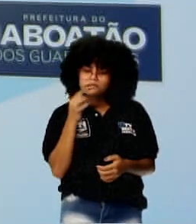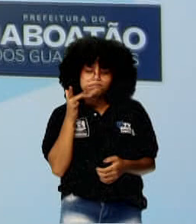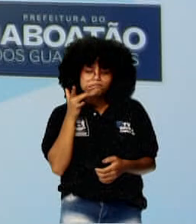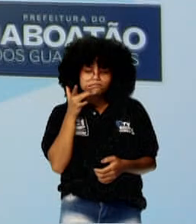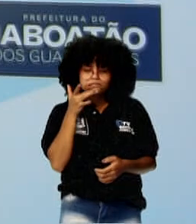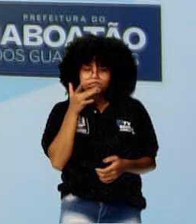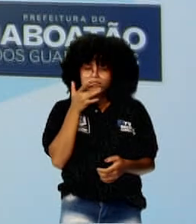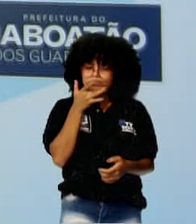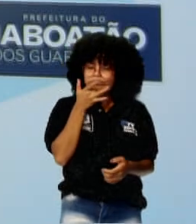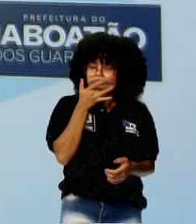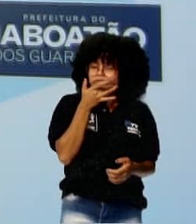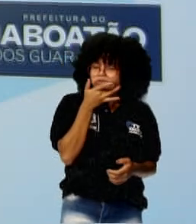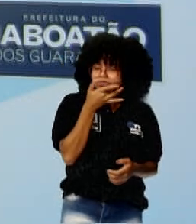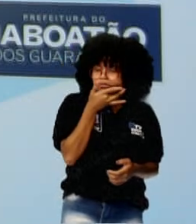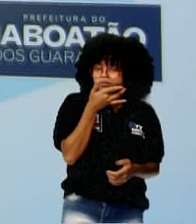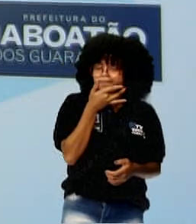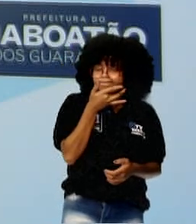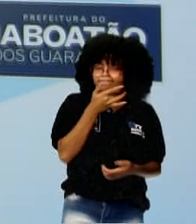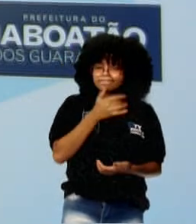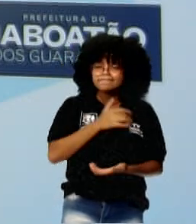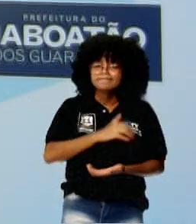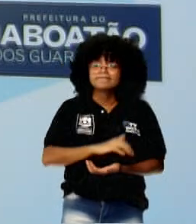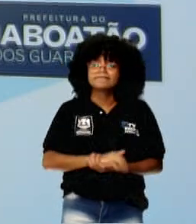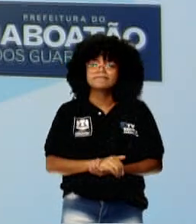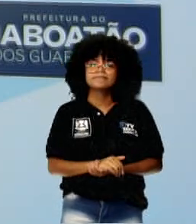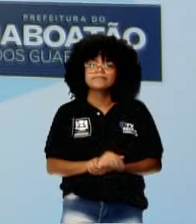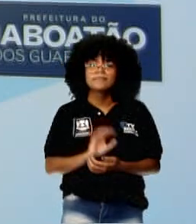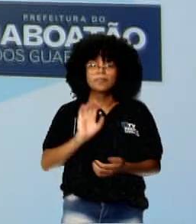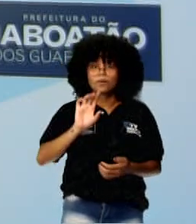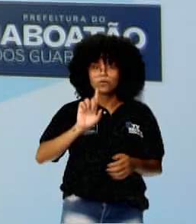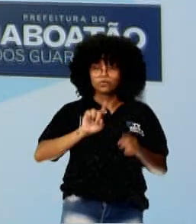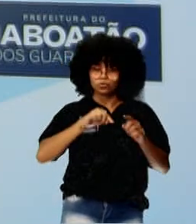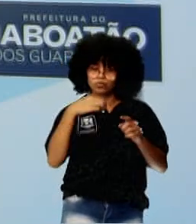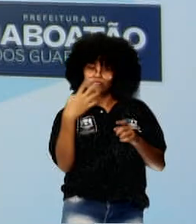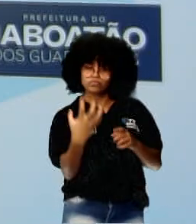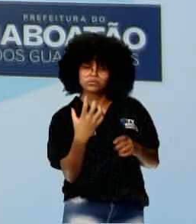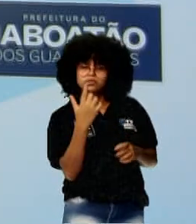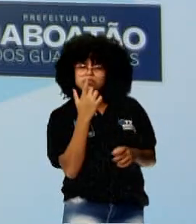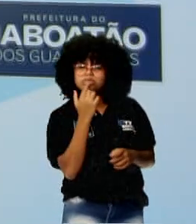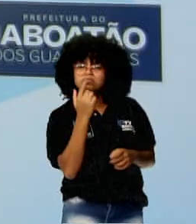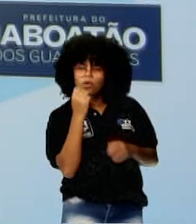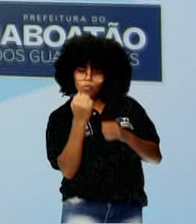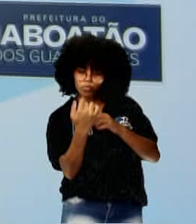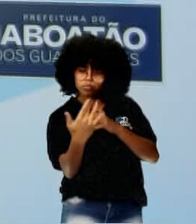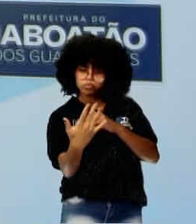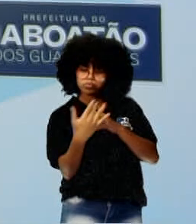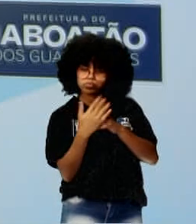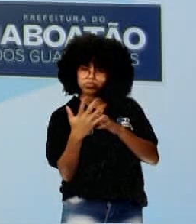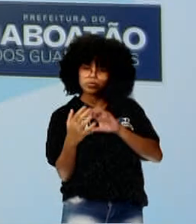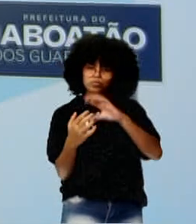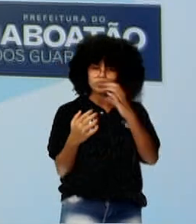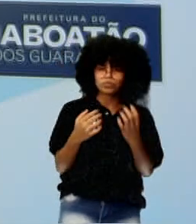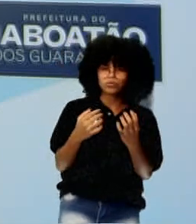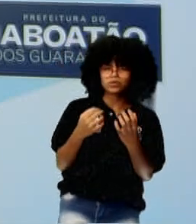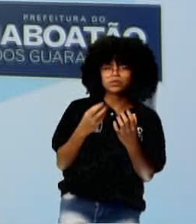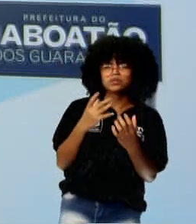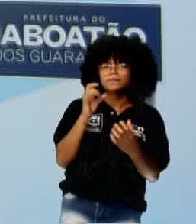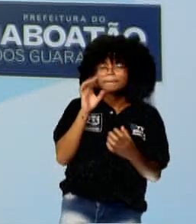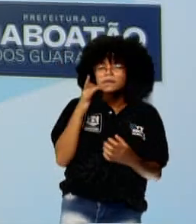suculenta, apetitosa. De um lado, mais vermelha e mais brilhante, do outro, menos